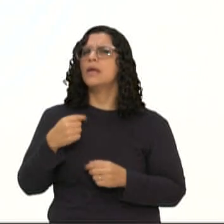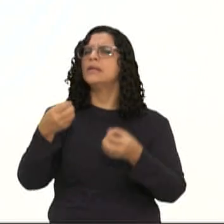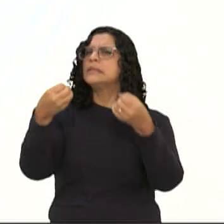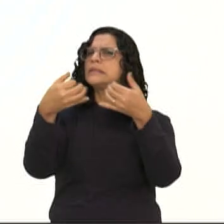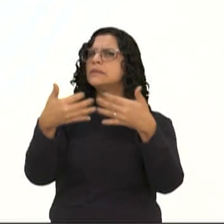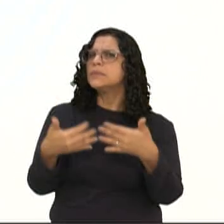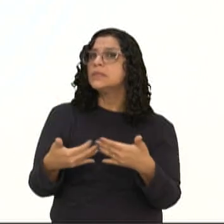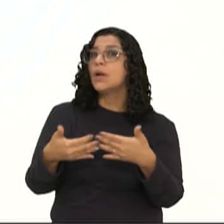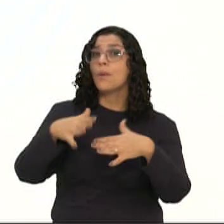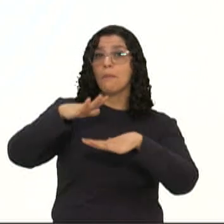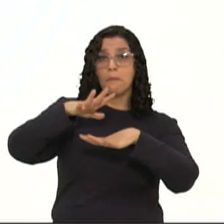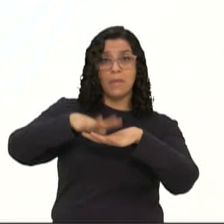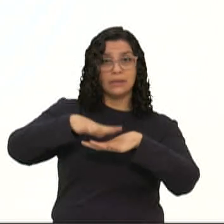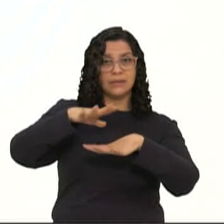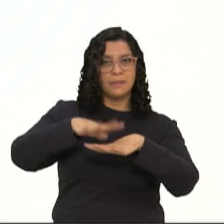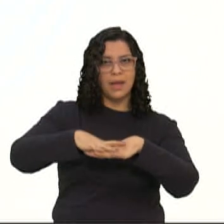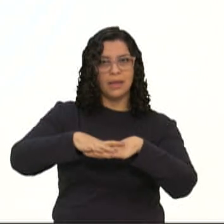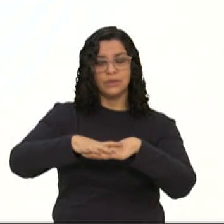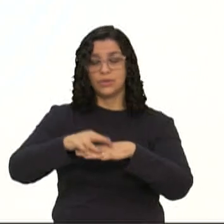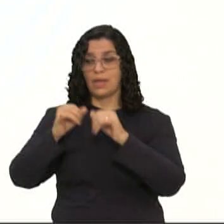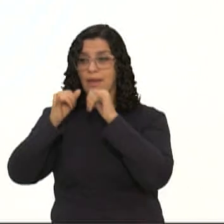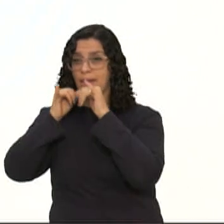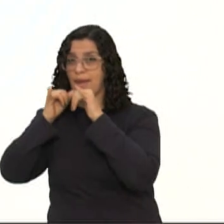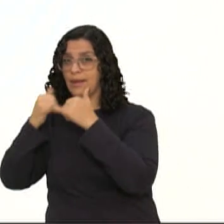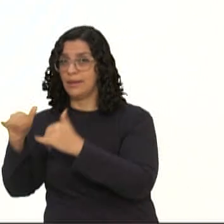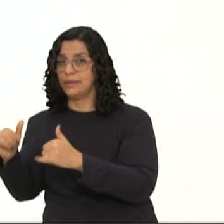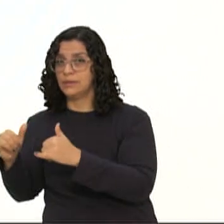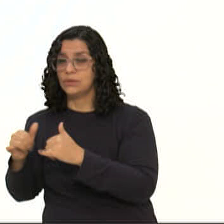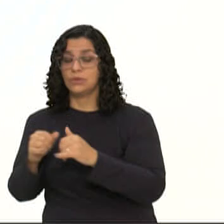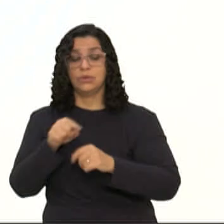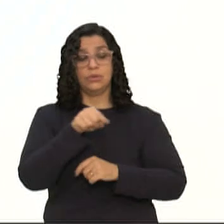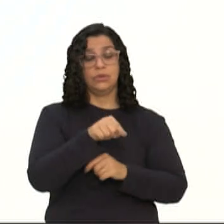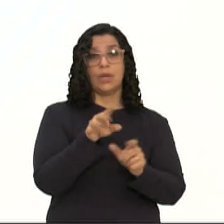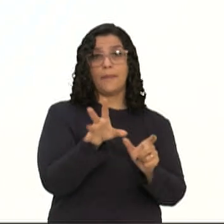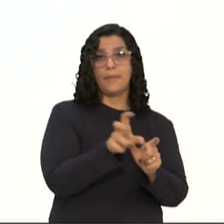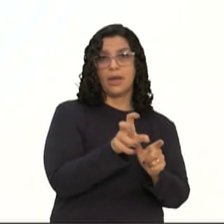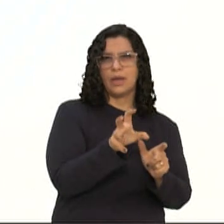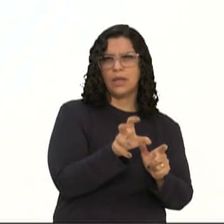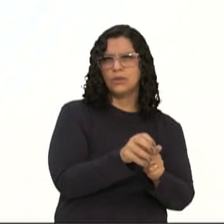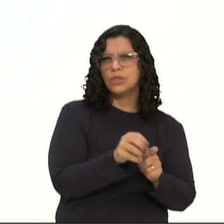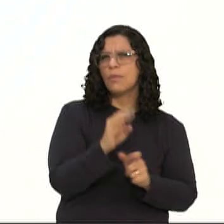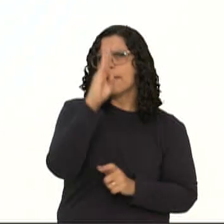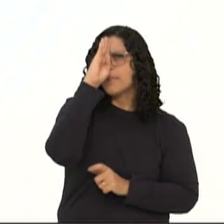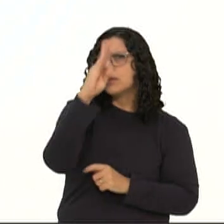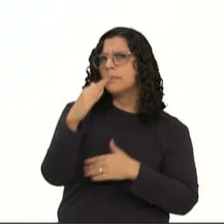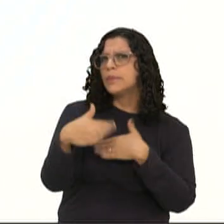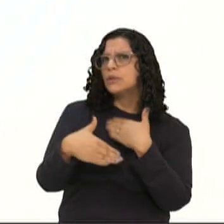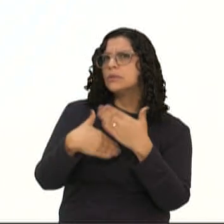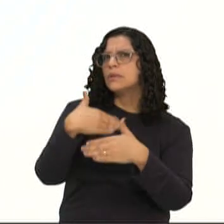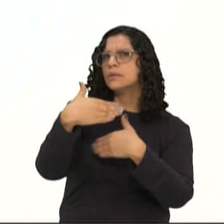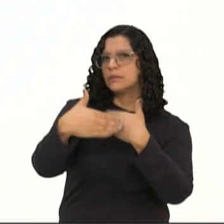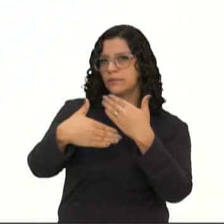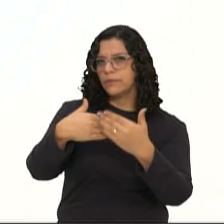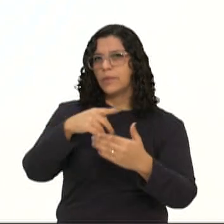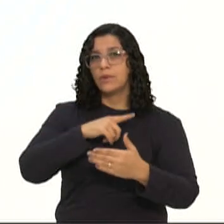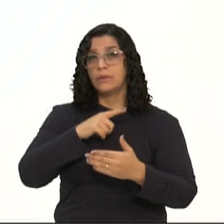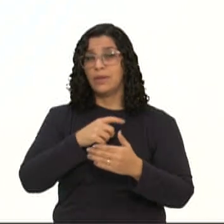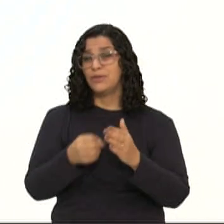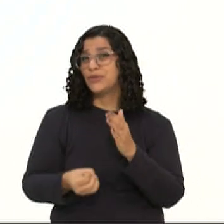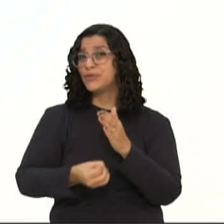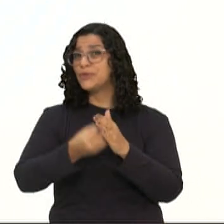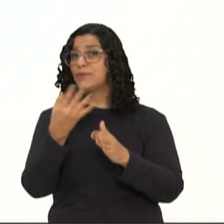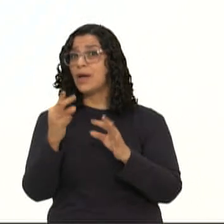descrição matemática dos fenômenos eletromagnéticos foi essencial para o desenvolvimento de